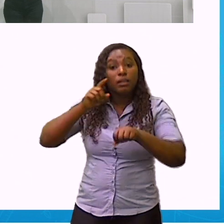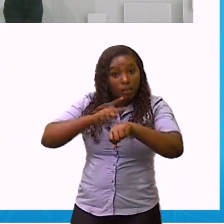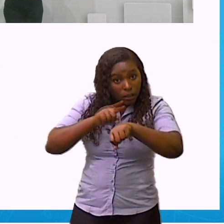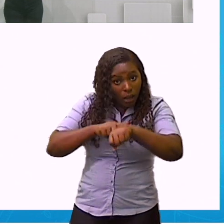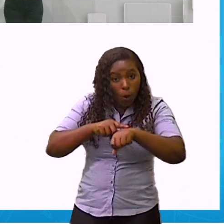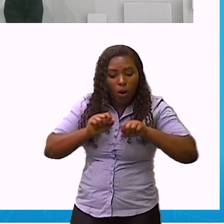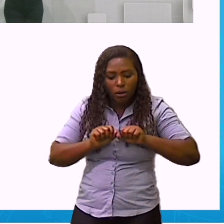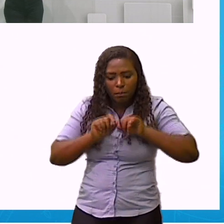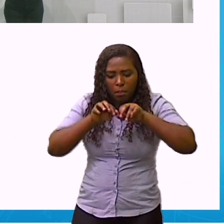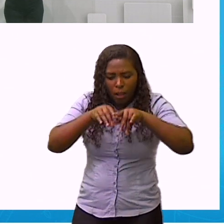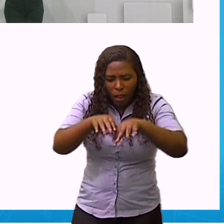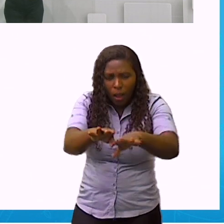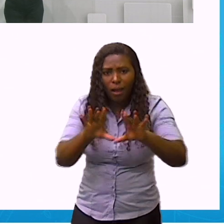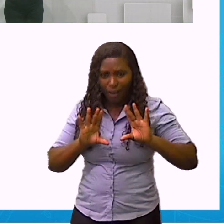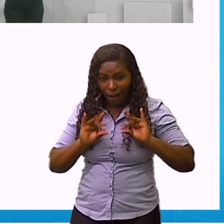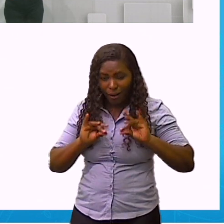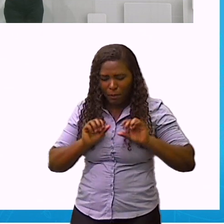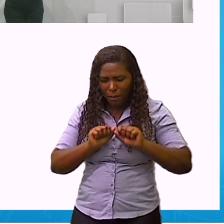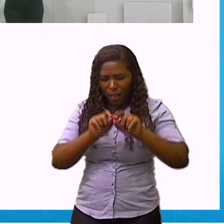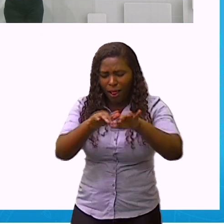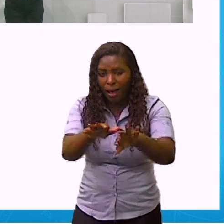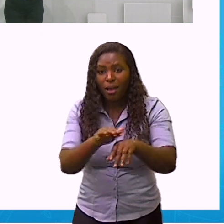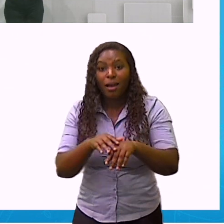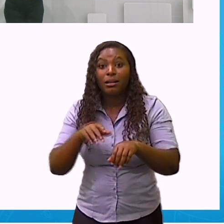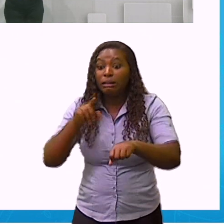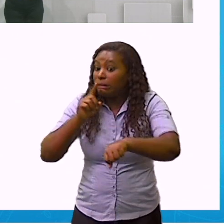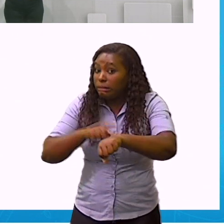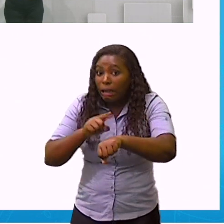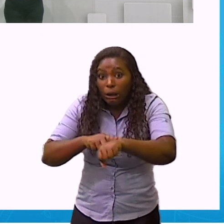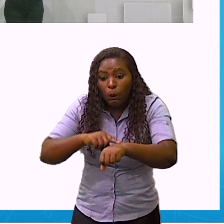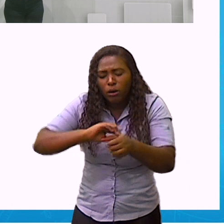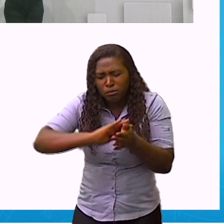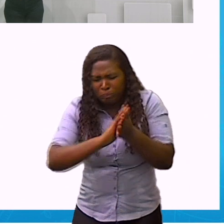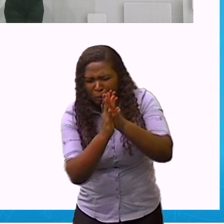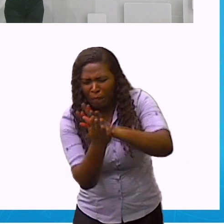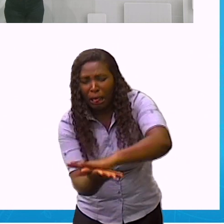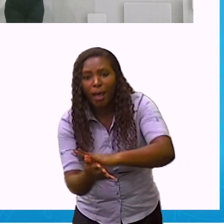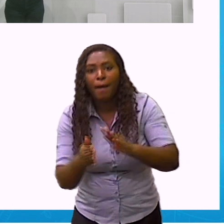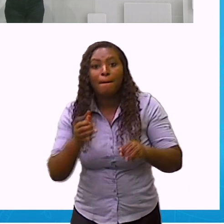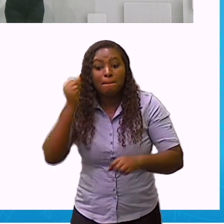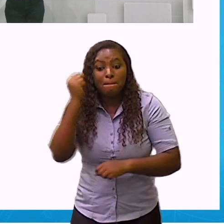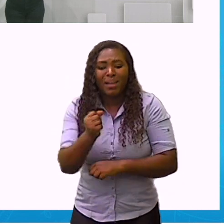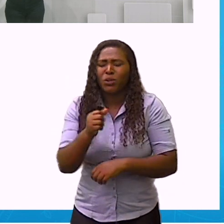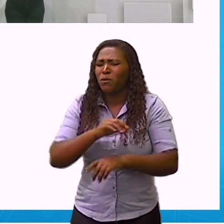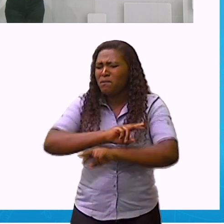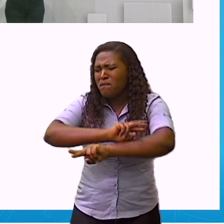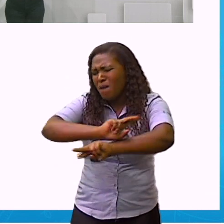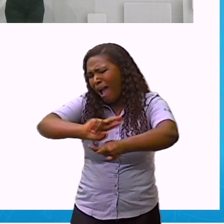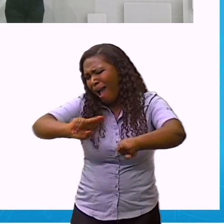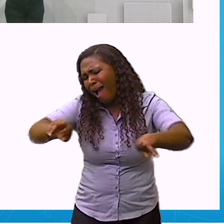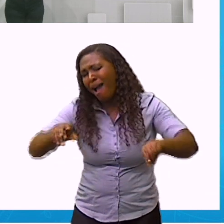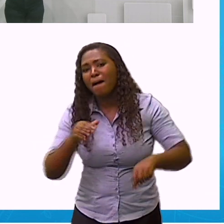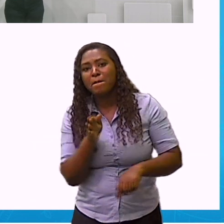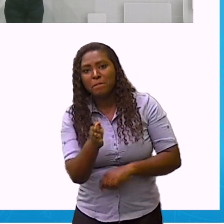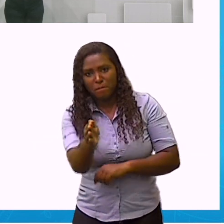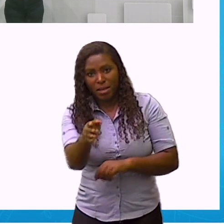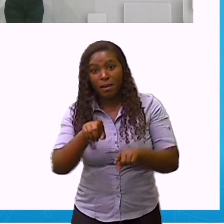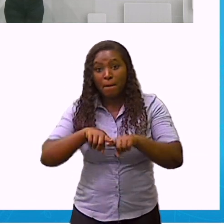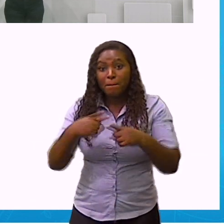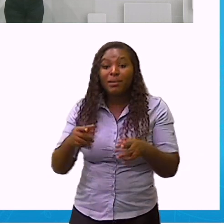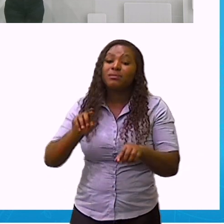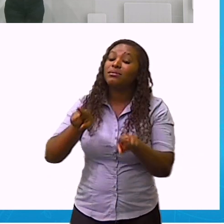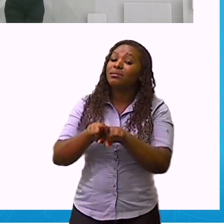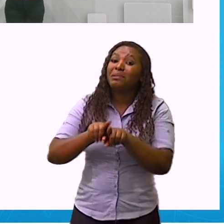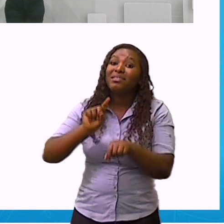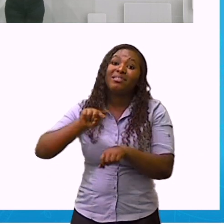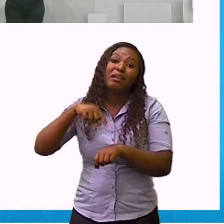ela chegou e penetrou na água de uma forma que não havia mais oxigênio. E os peixes, eles